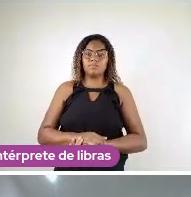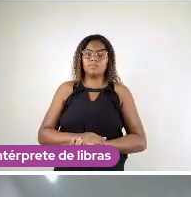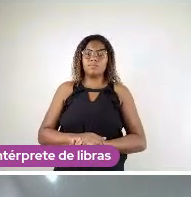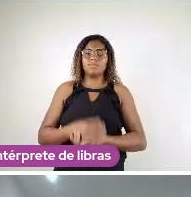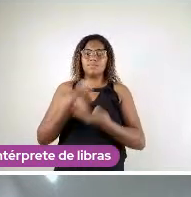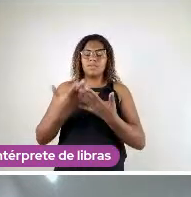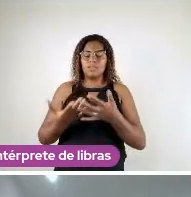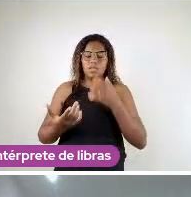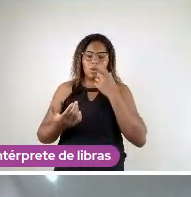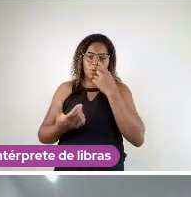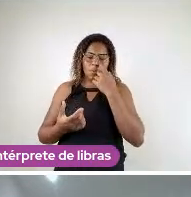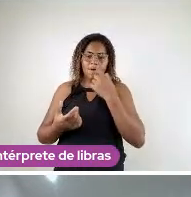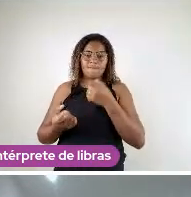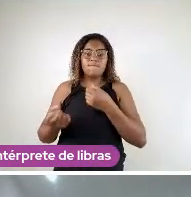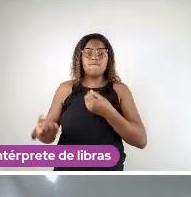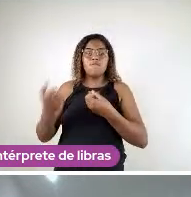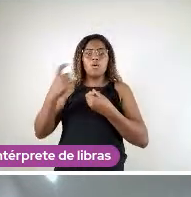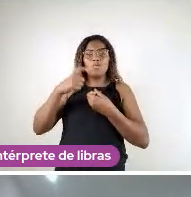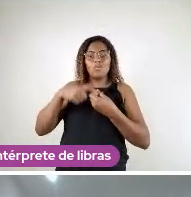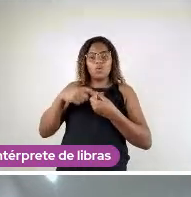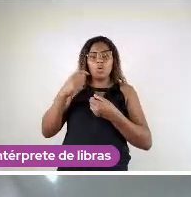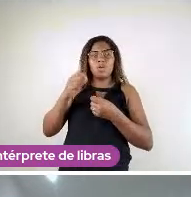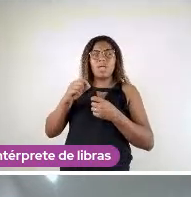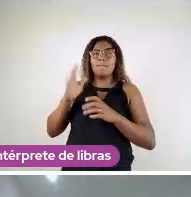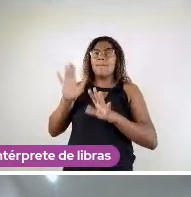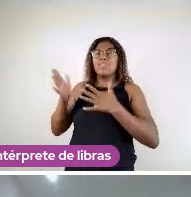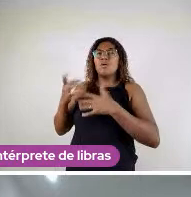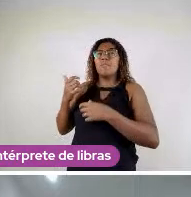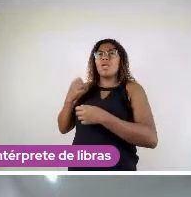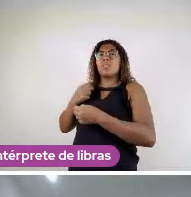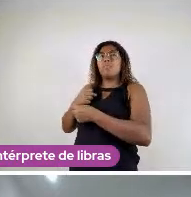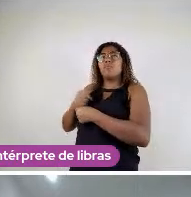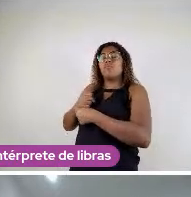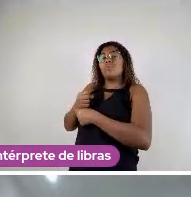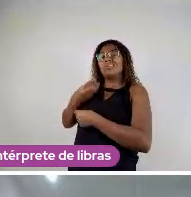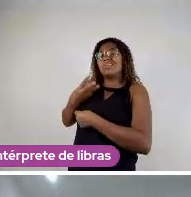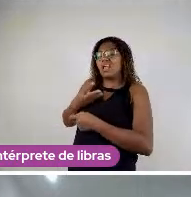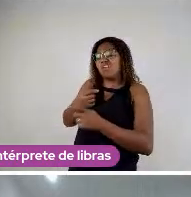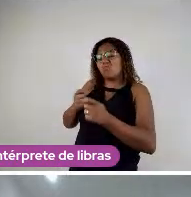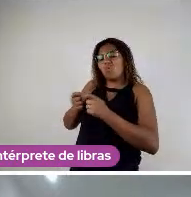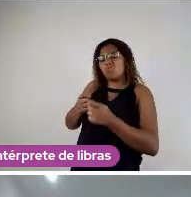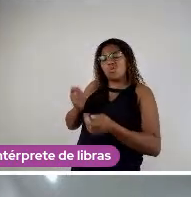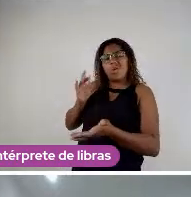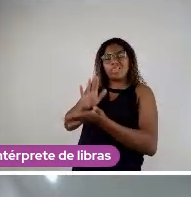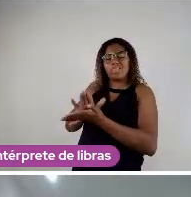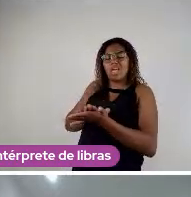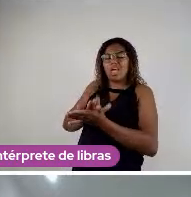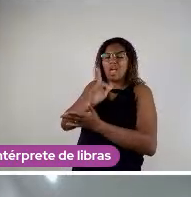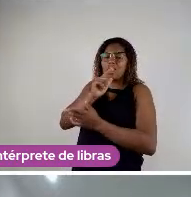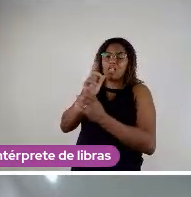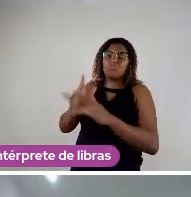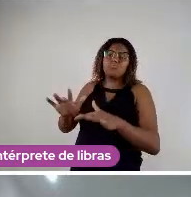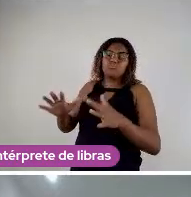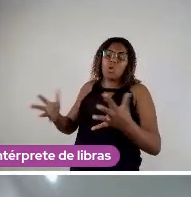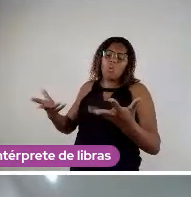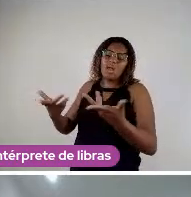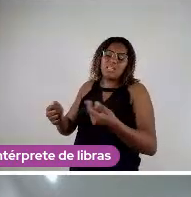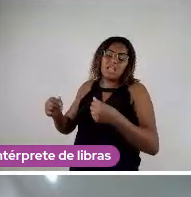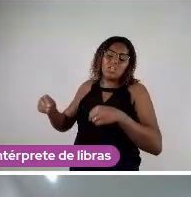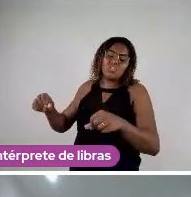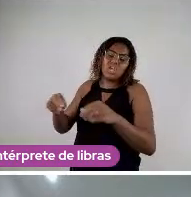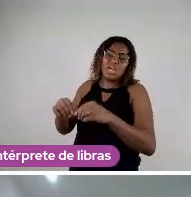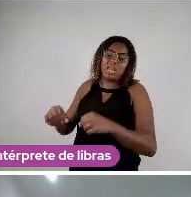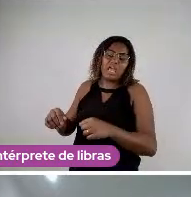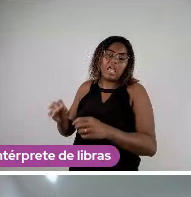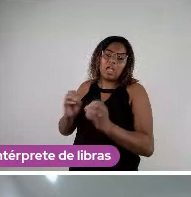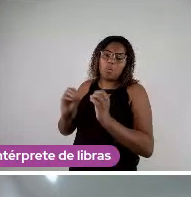retomado, há 3 anos não se fazia o controle, né, o monitoramento da qualidade da areia das